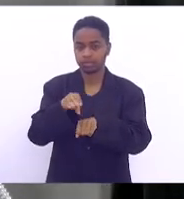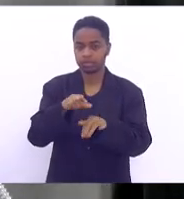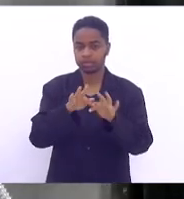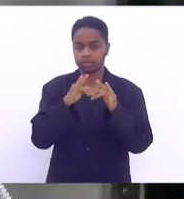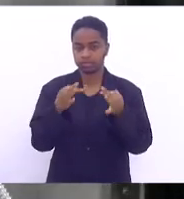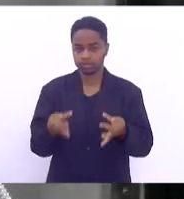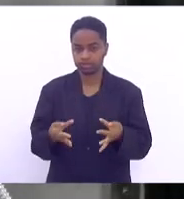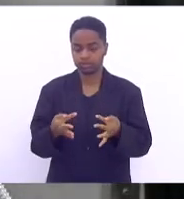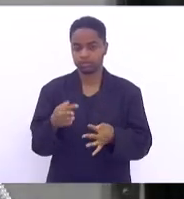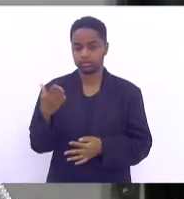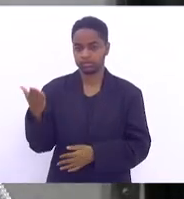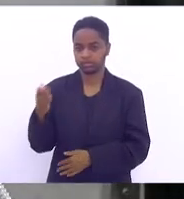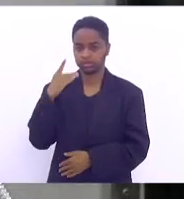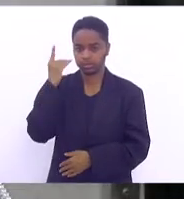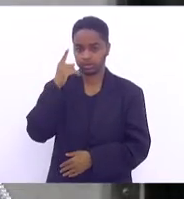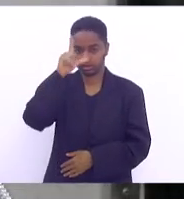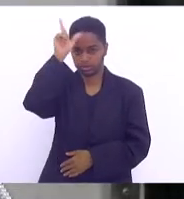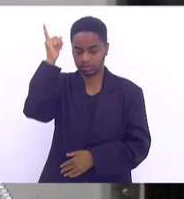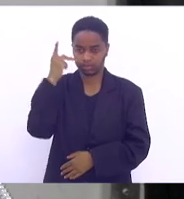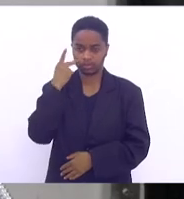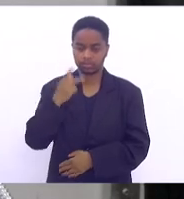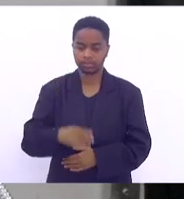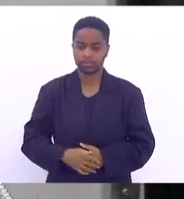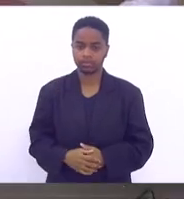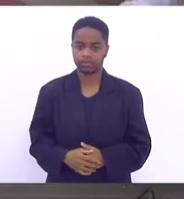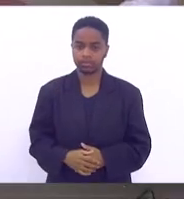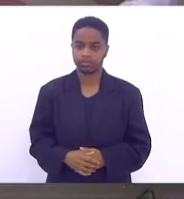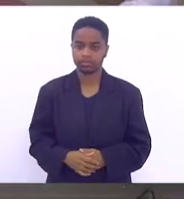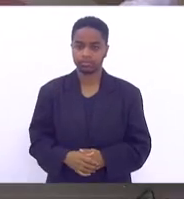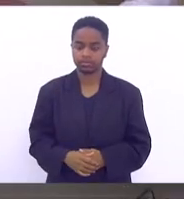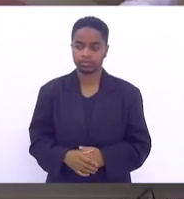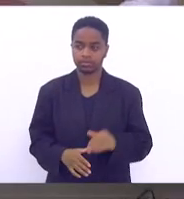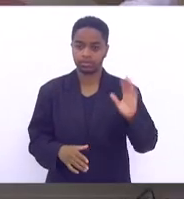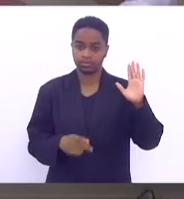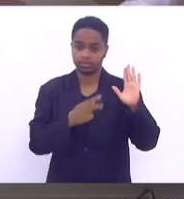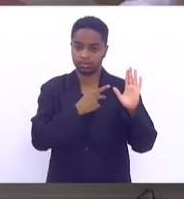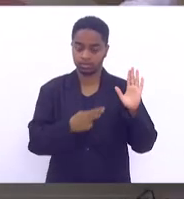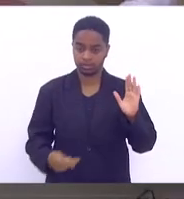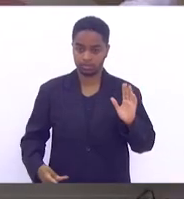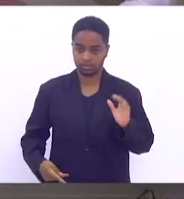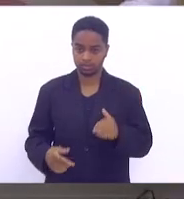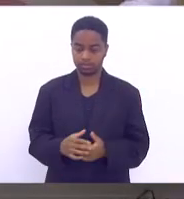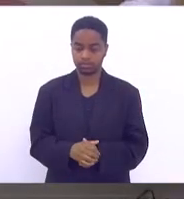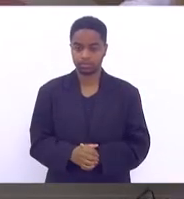simples. Deputado Luiz Paulo. Pela ordem. Pois não. Presidente,